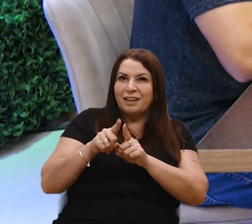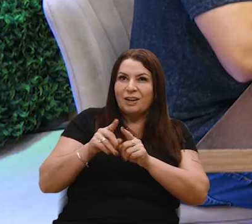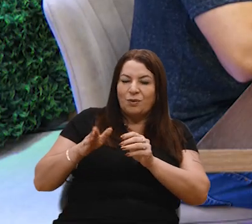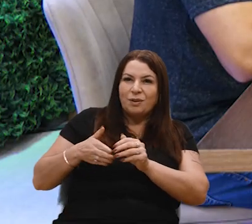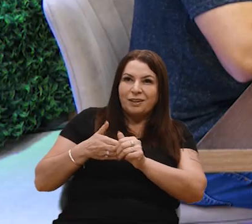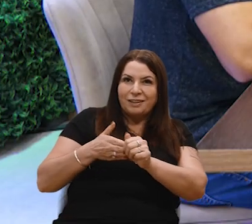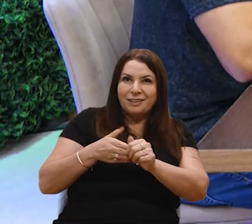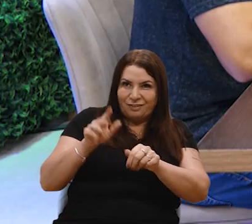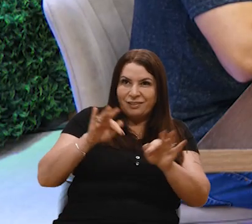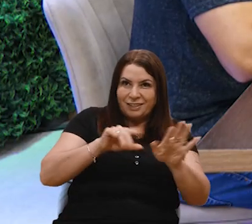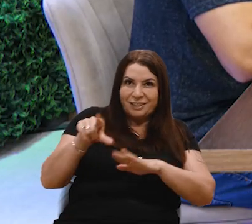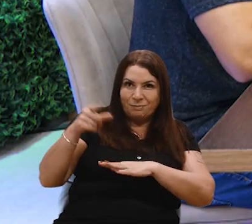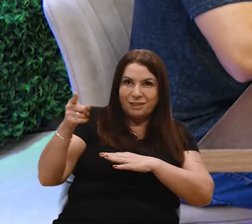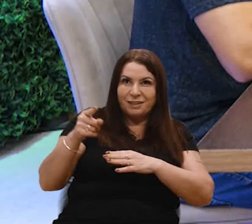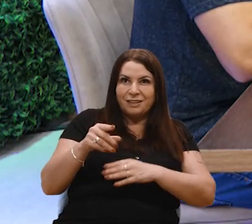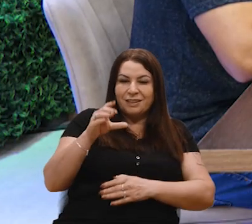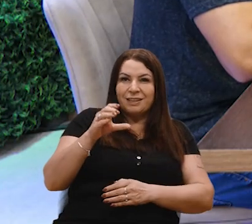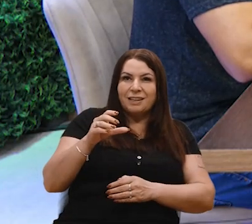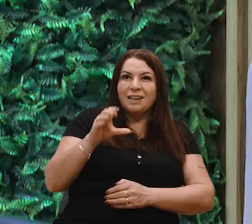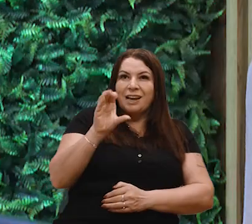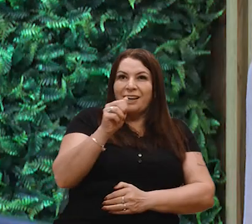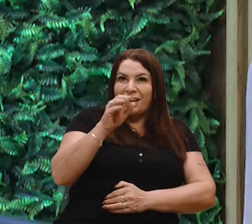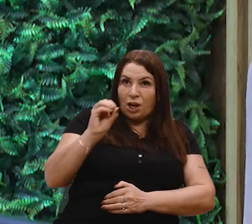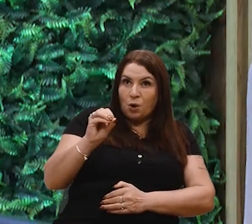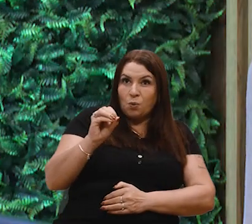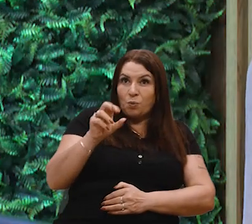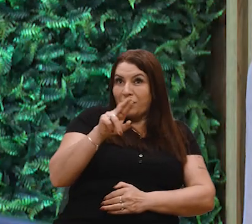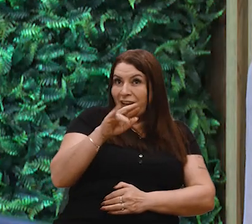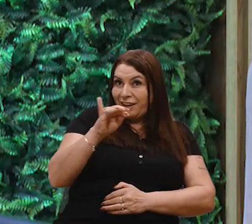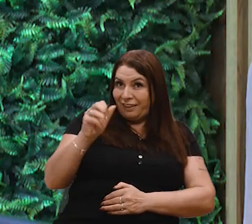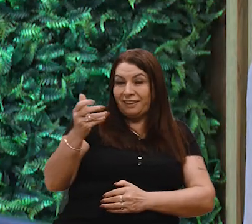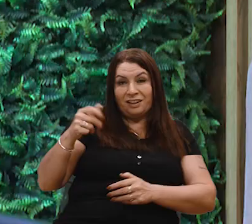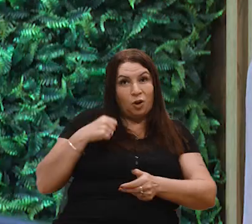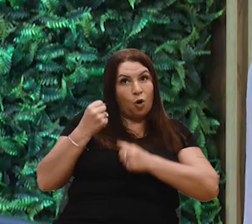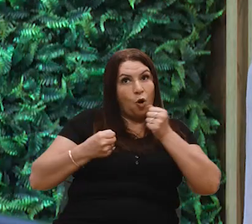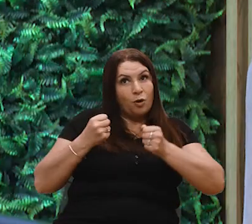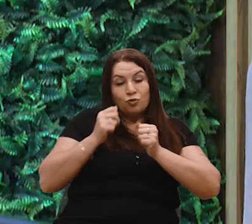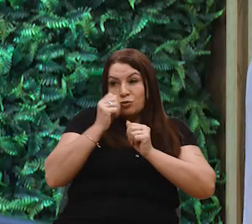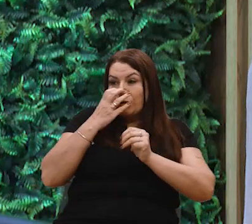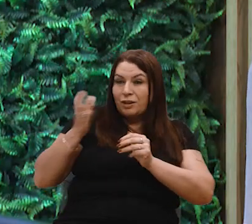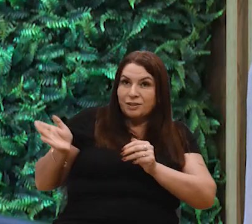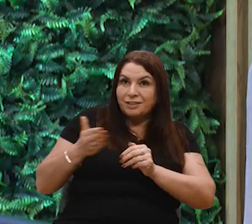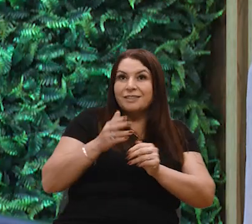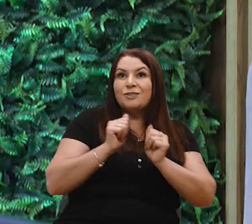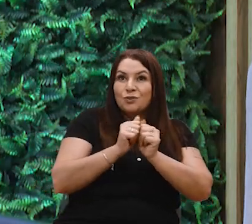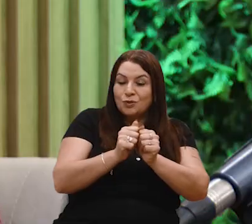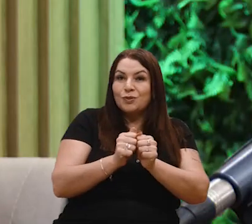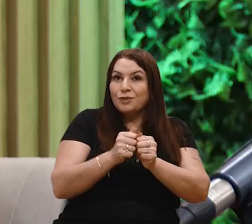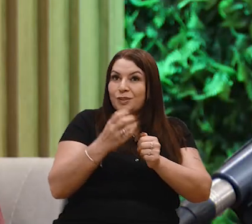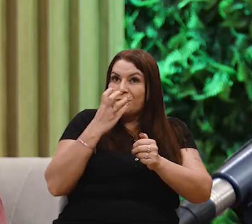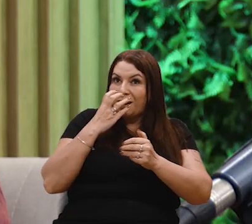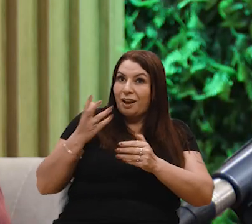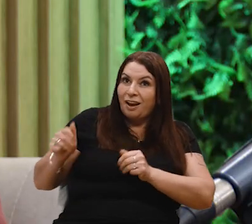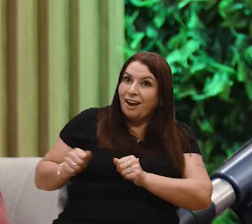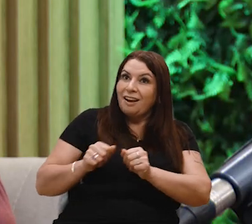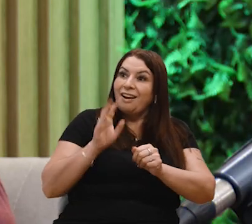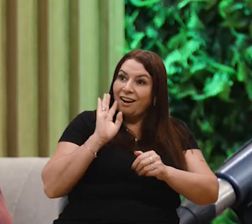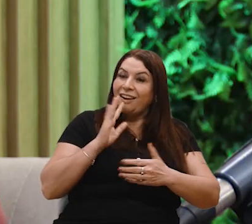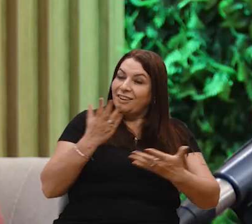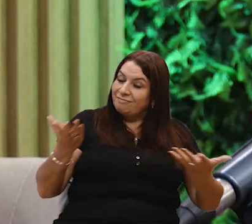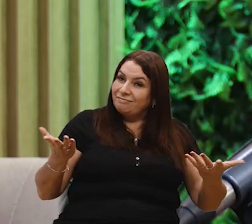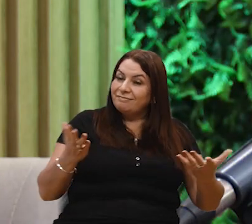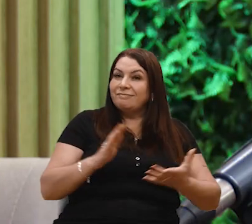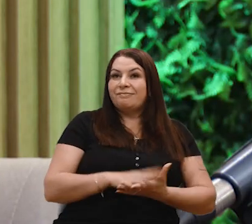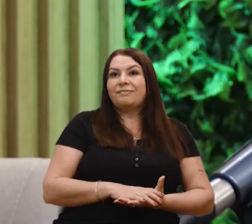cão rida, né? Agora no fim de semana, não teve? Aí a cão rida da Brigada Militar. Ontem. Correndo com os seus